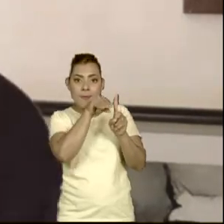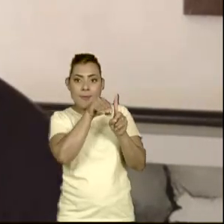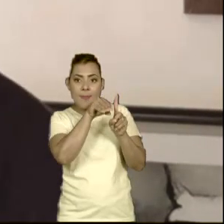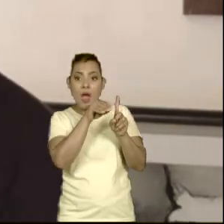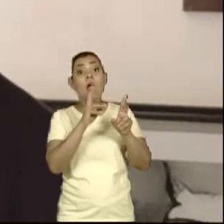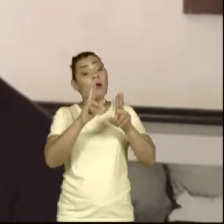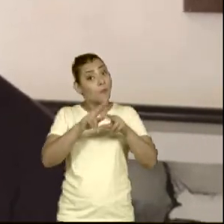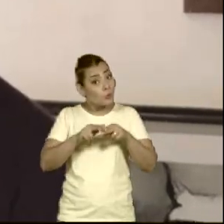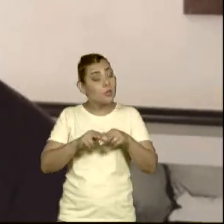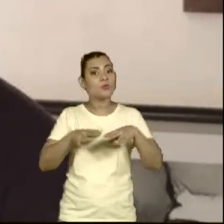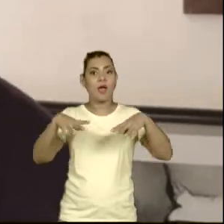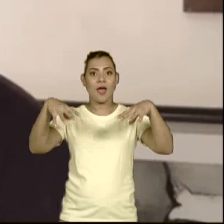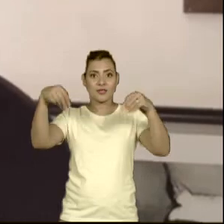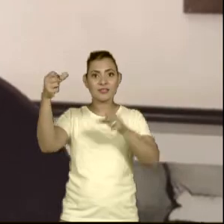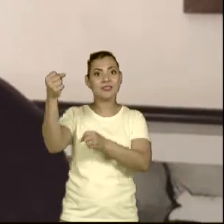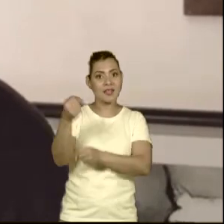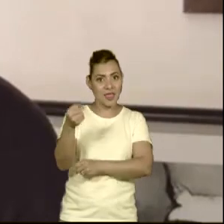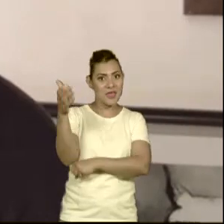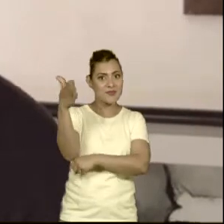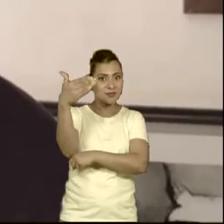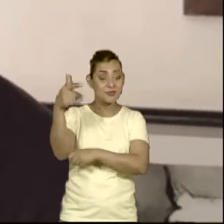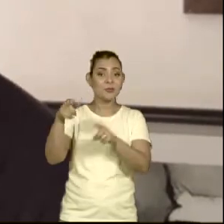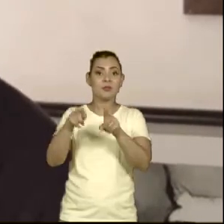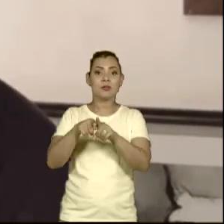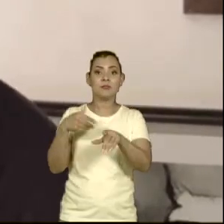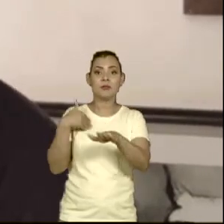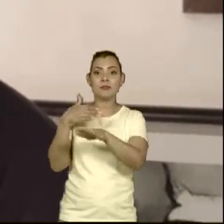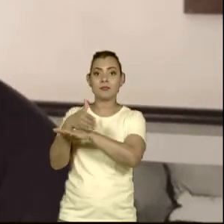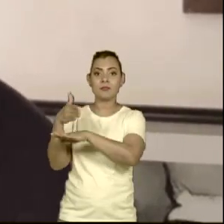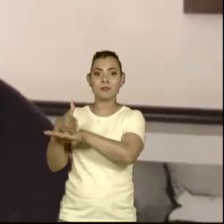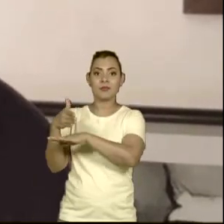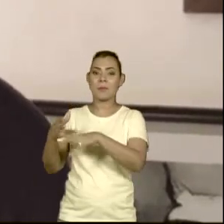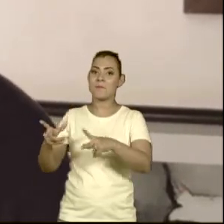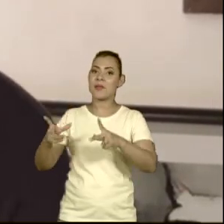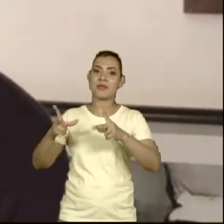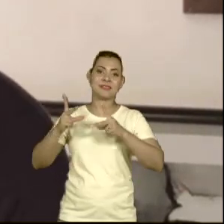não só fiz castelo, como que tive esse presentaço